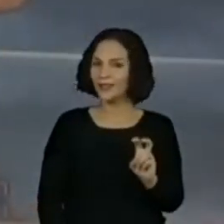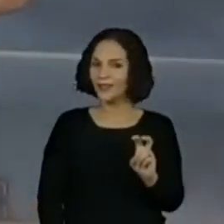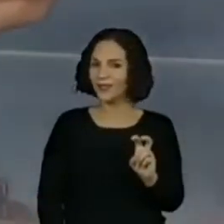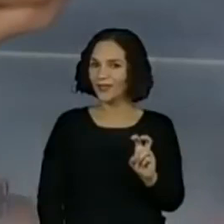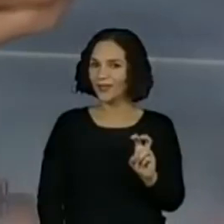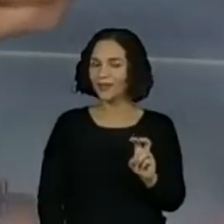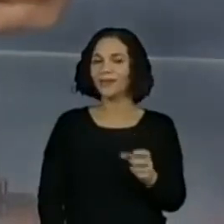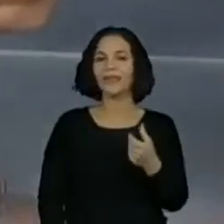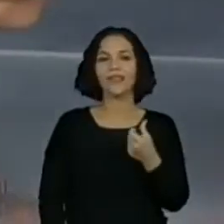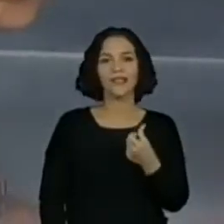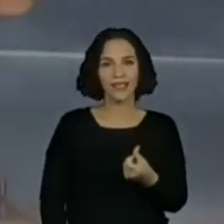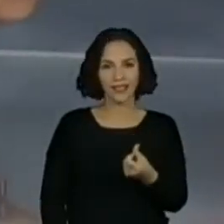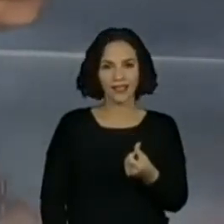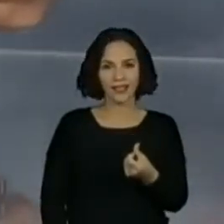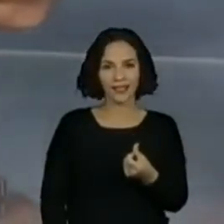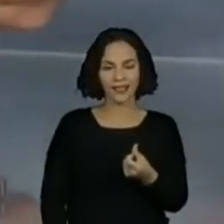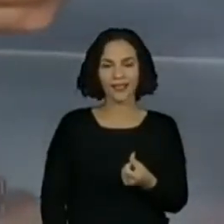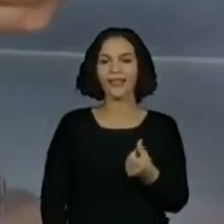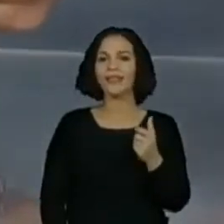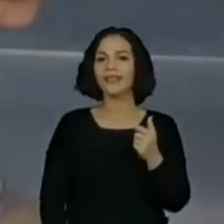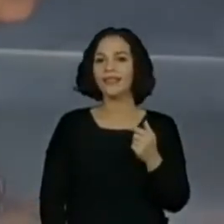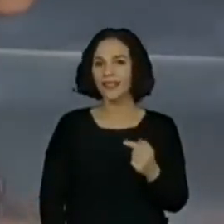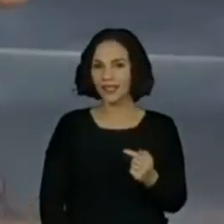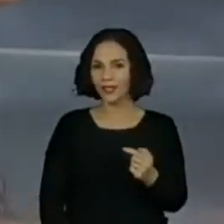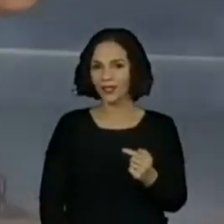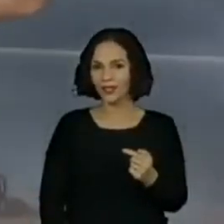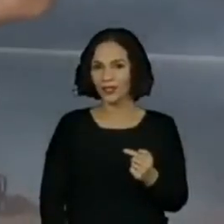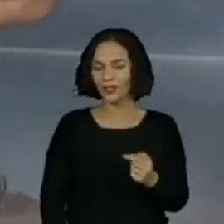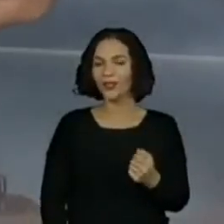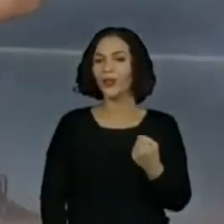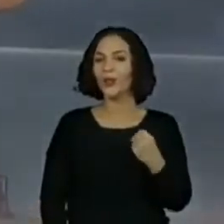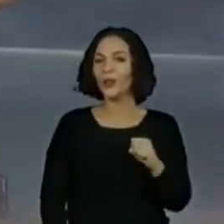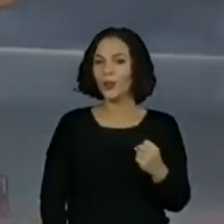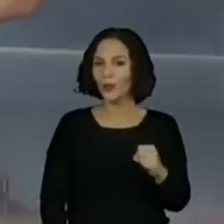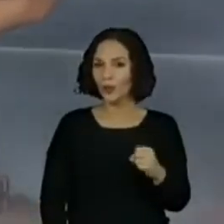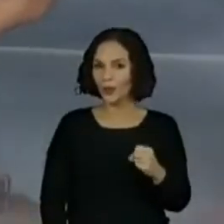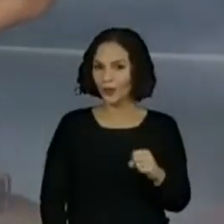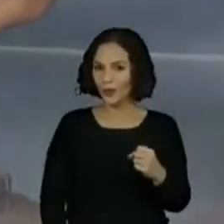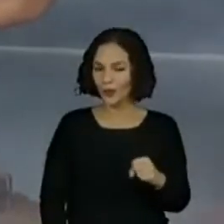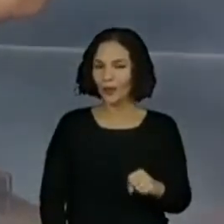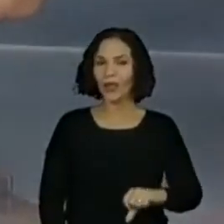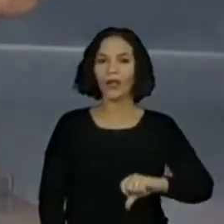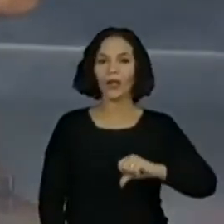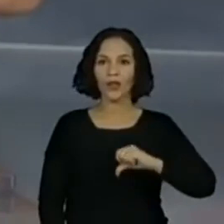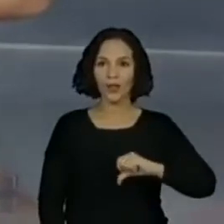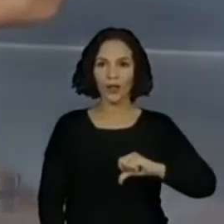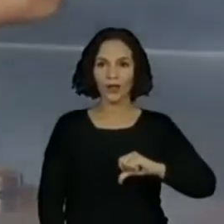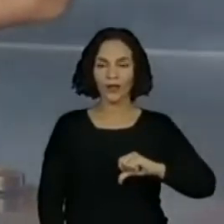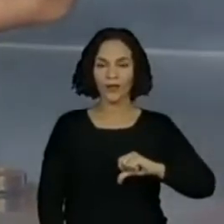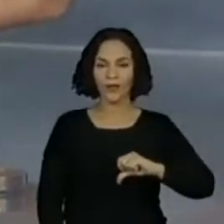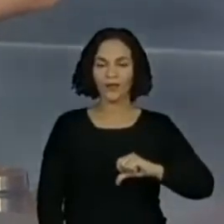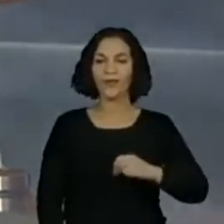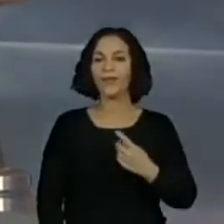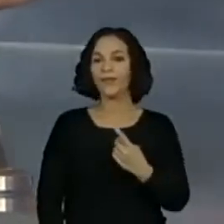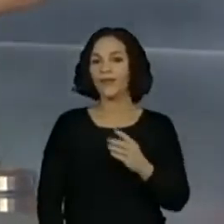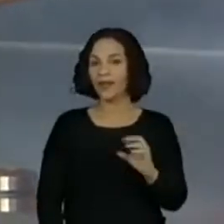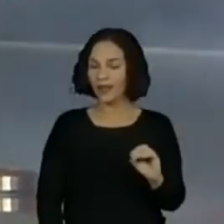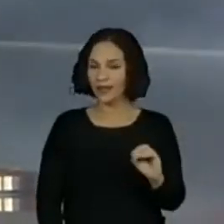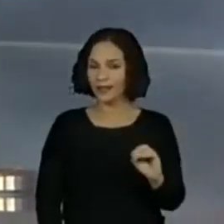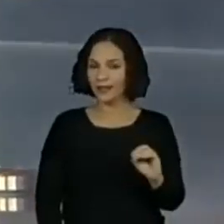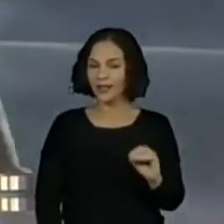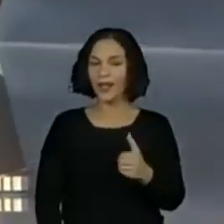cinco, seis, sete. 8, 9,